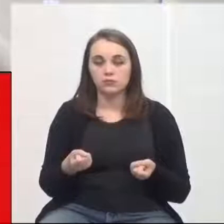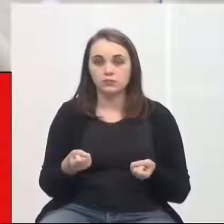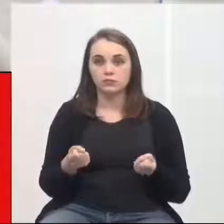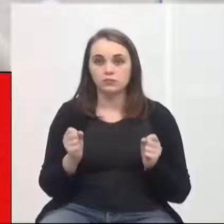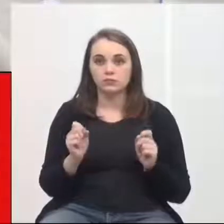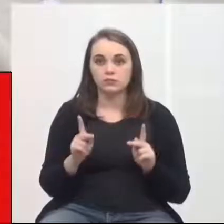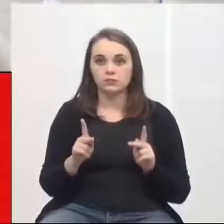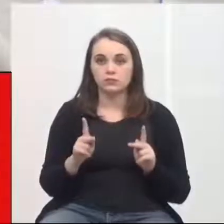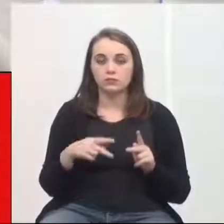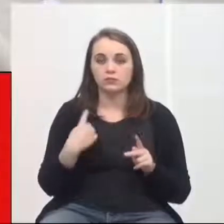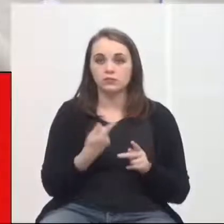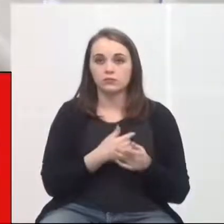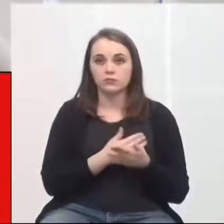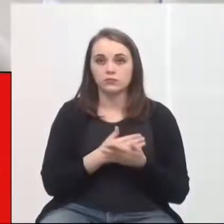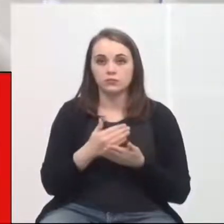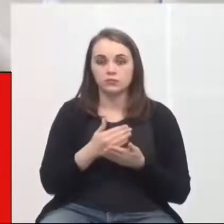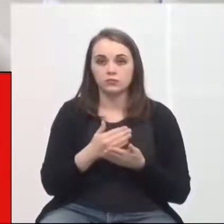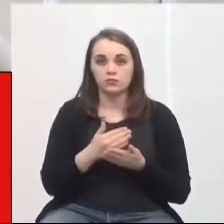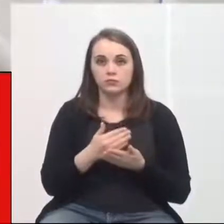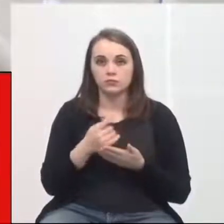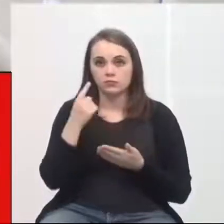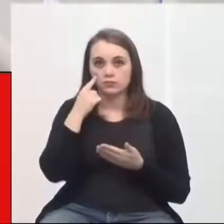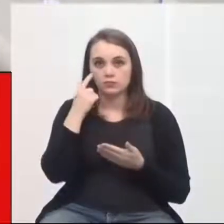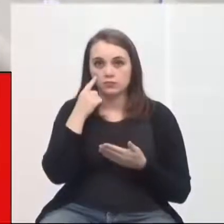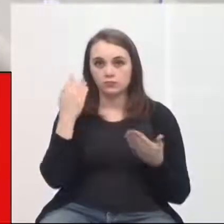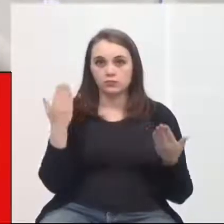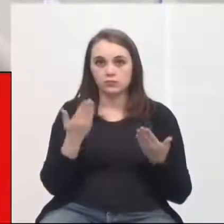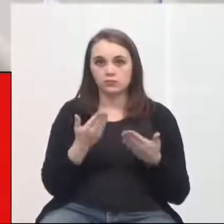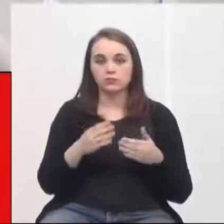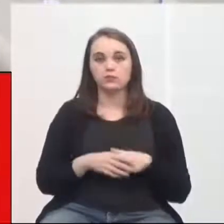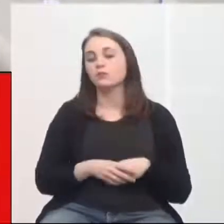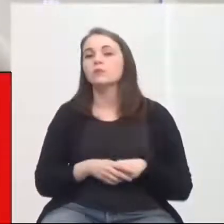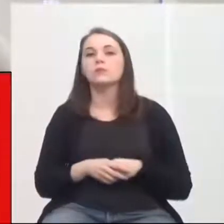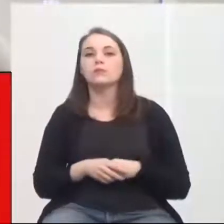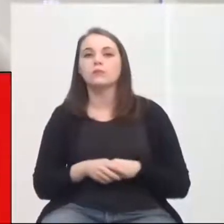que você já comece a ir pensando.